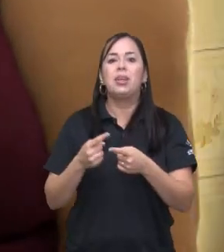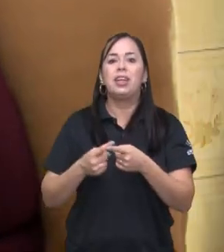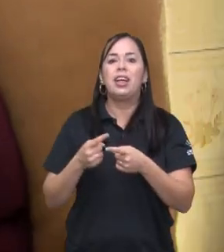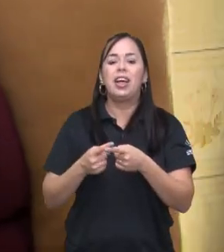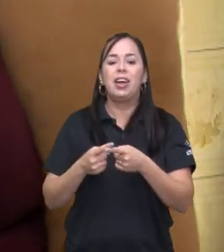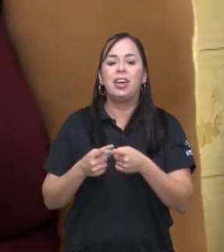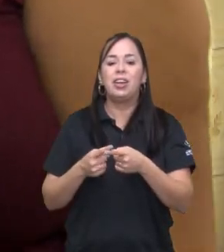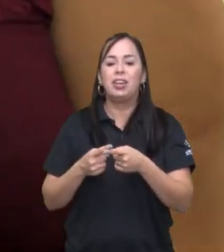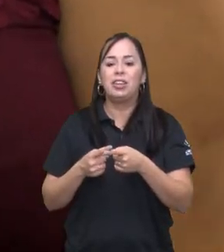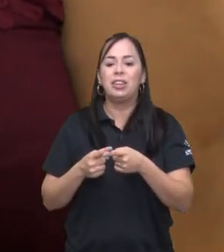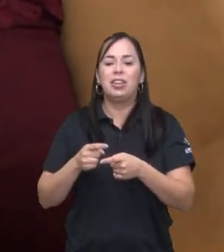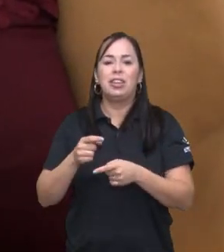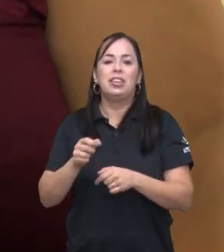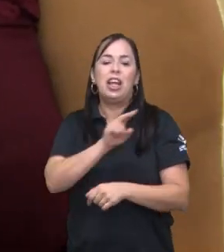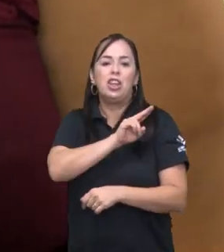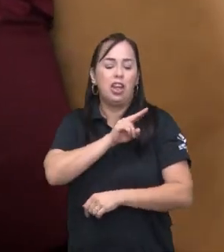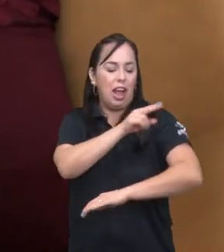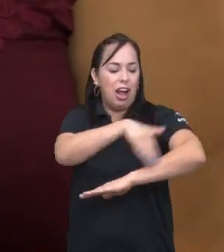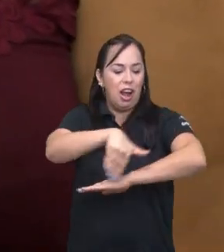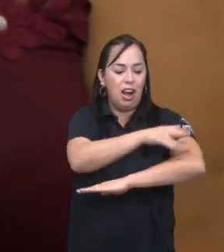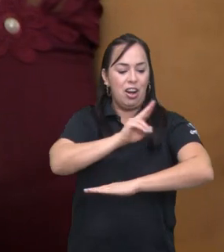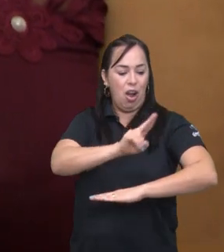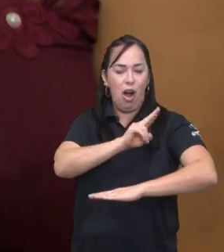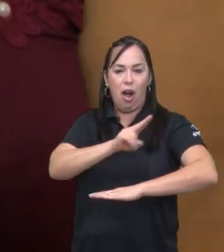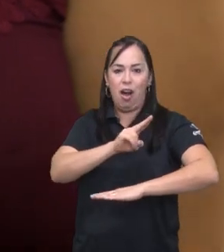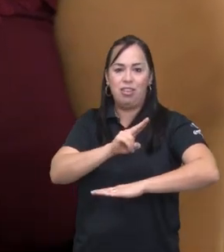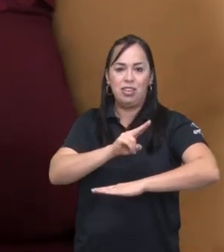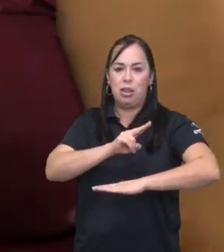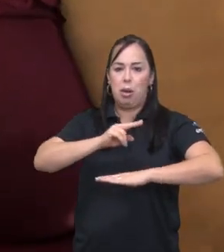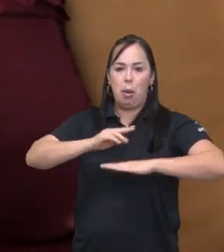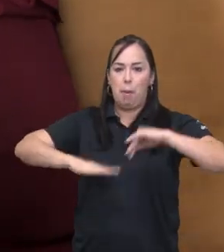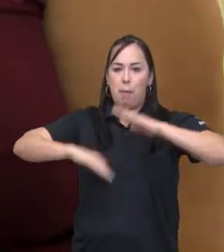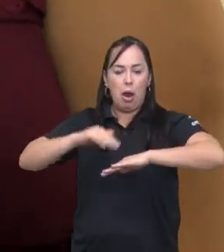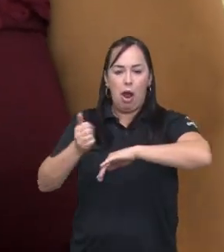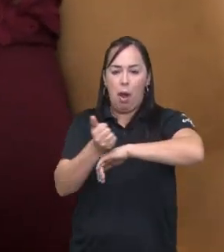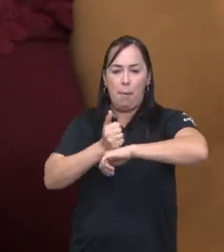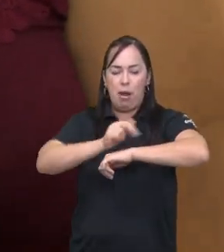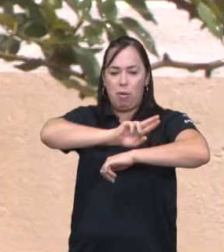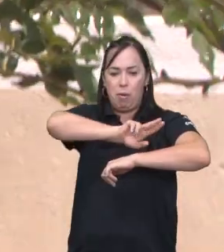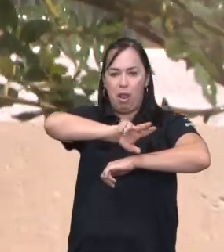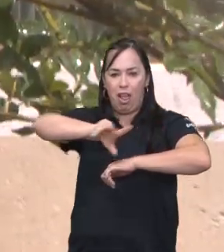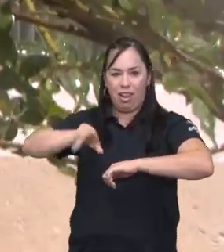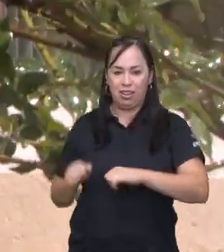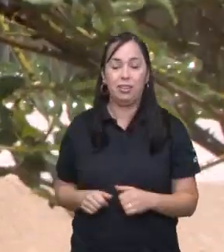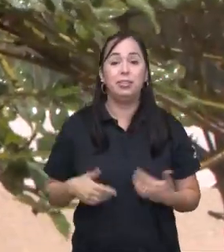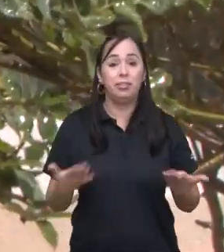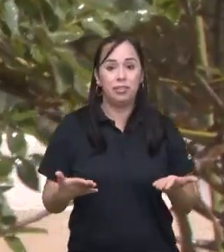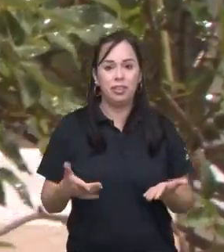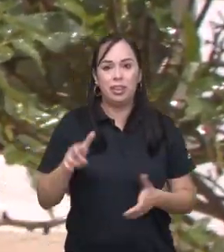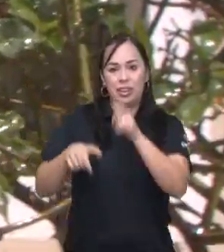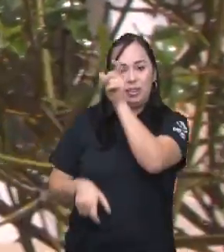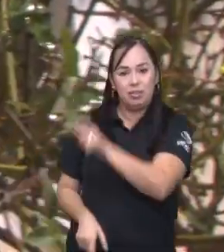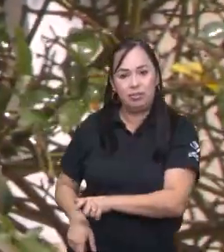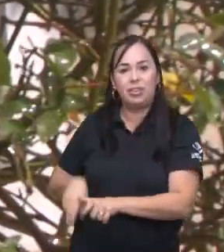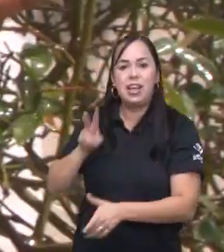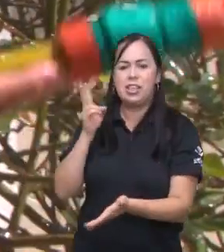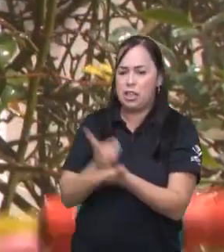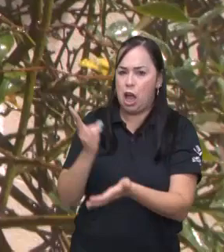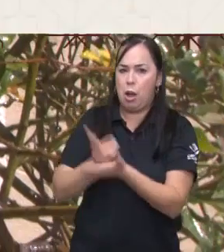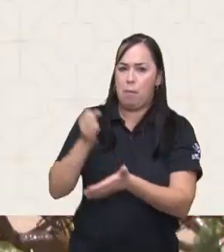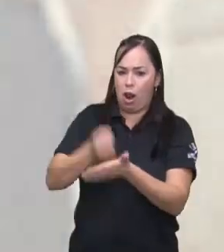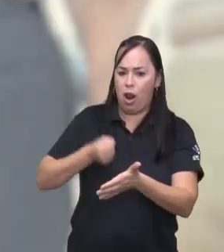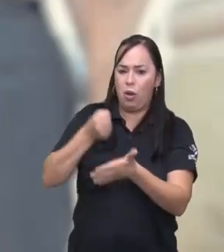nome. Pedreiro, carpinteiro, ferreiros, então é só nome profissional aqui. Dona Cida sempre foi